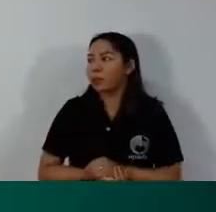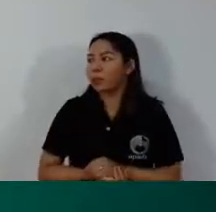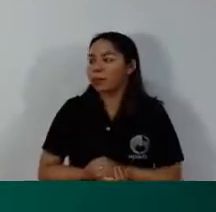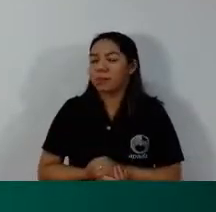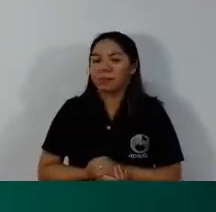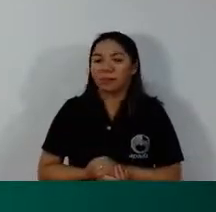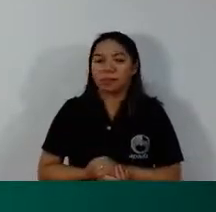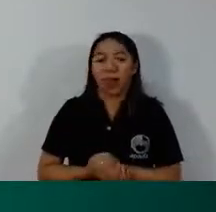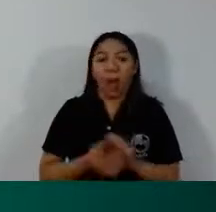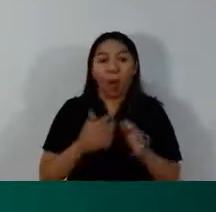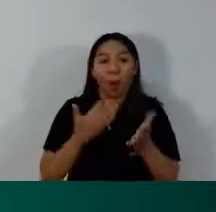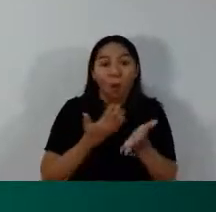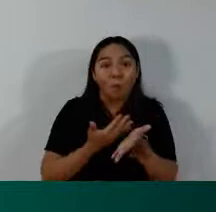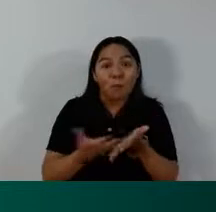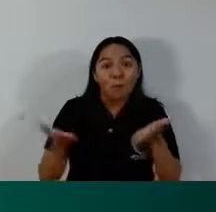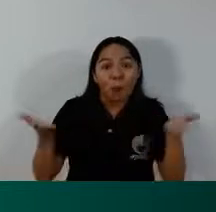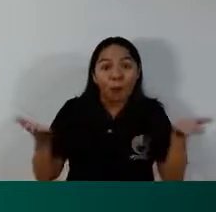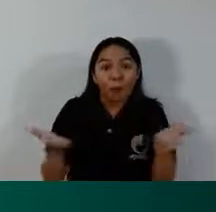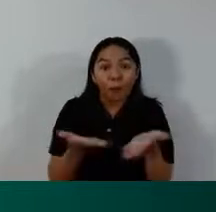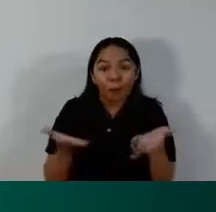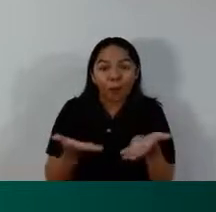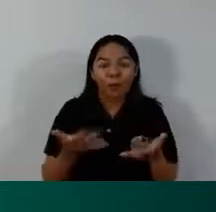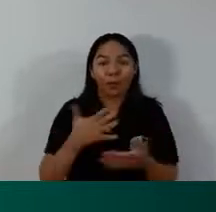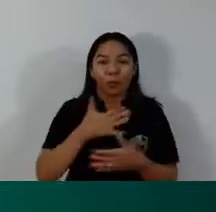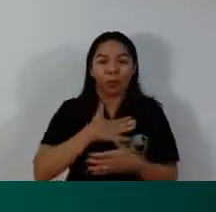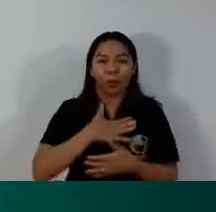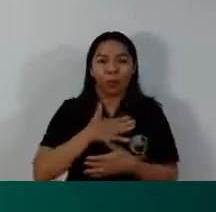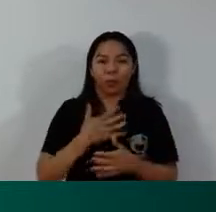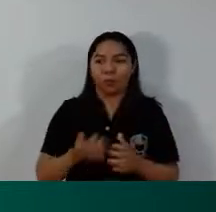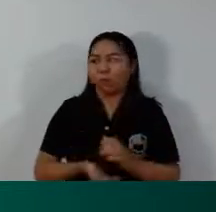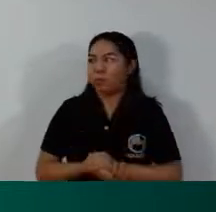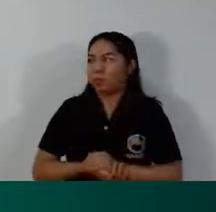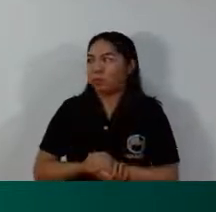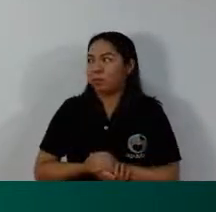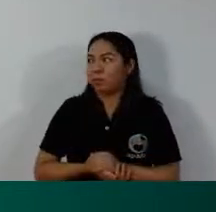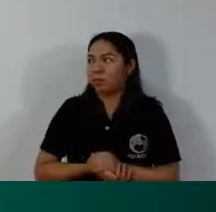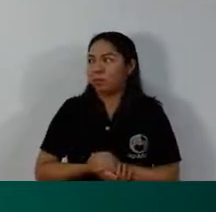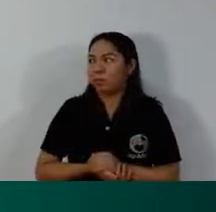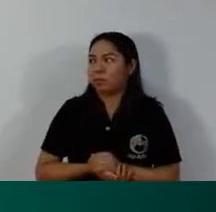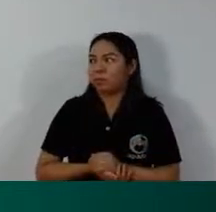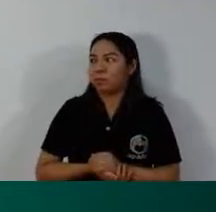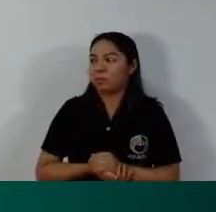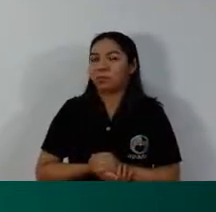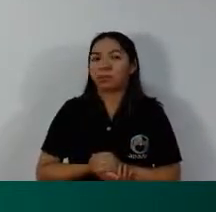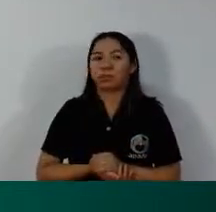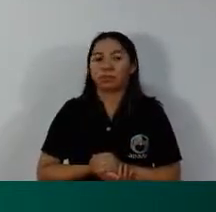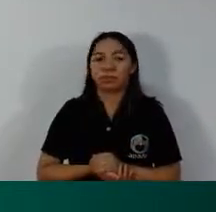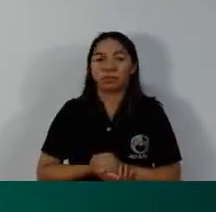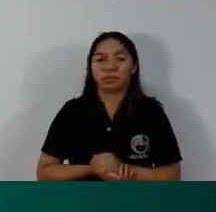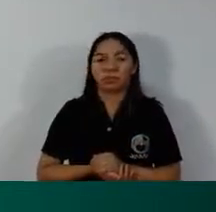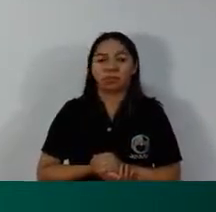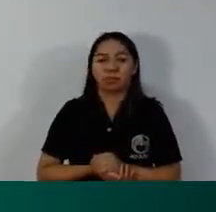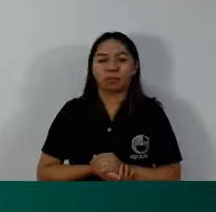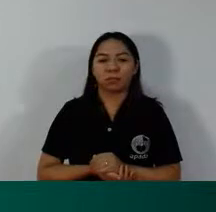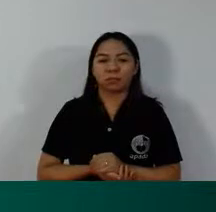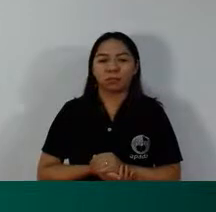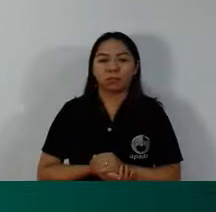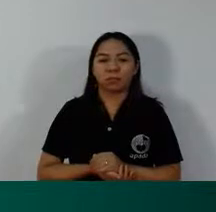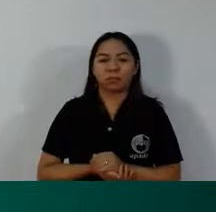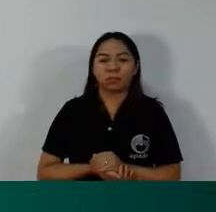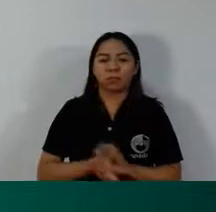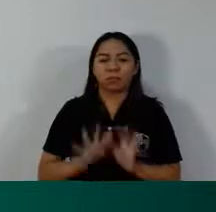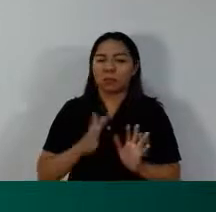a gente começou a gostar eh né é mas